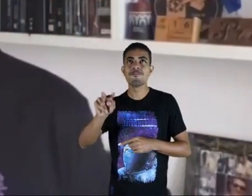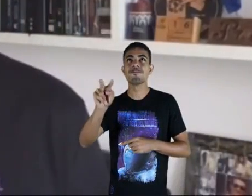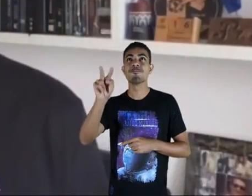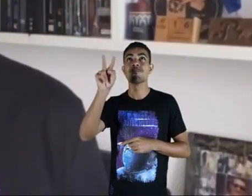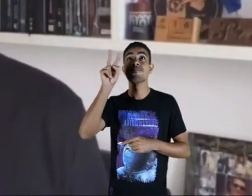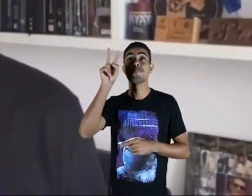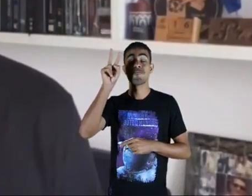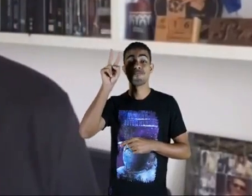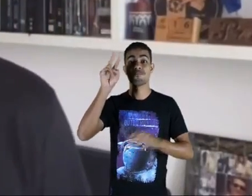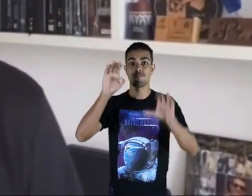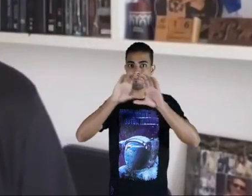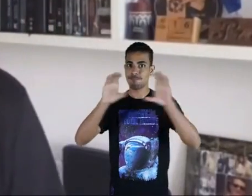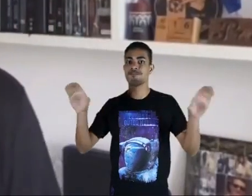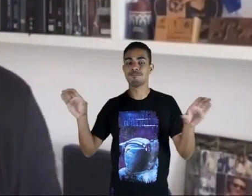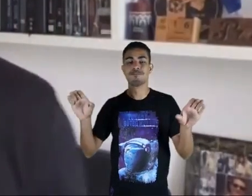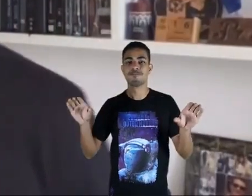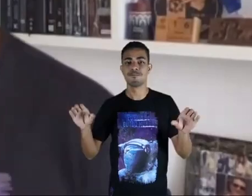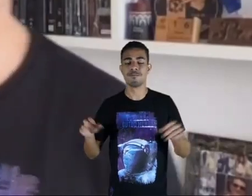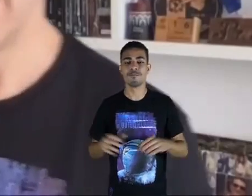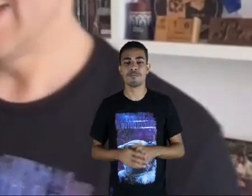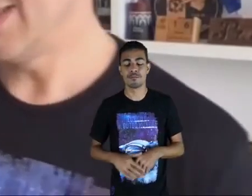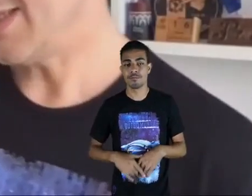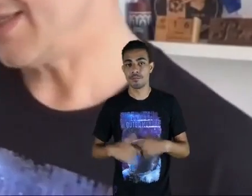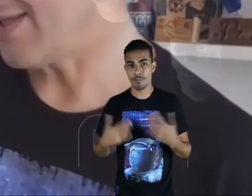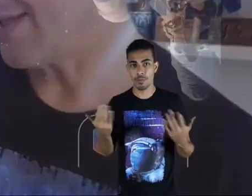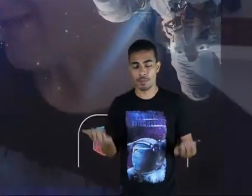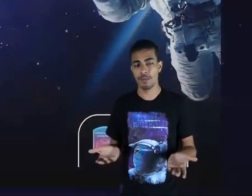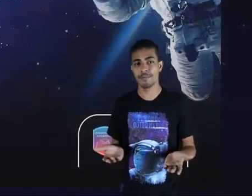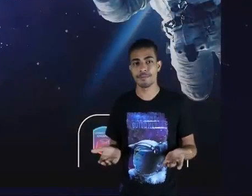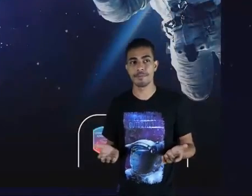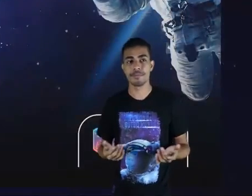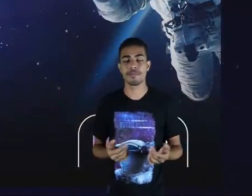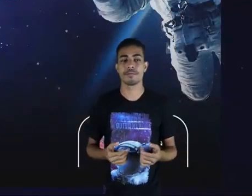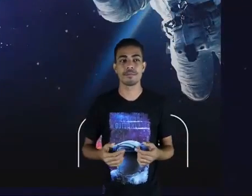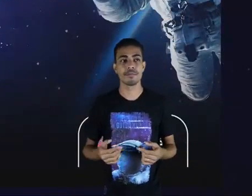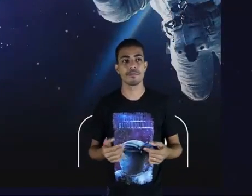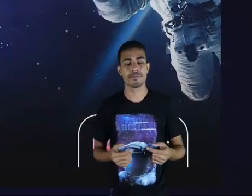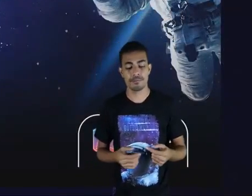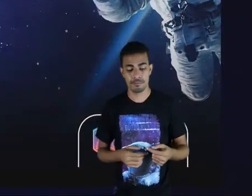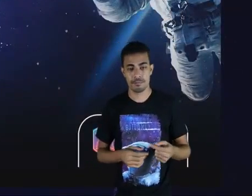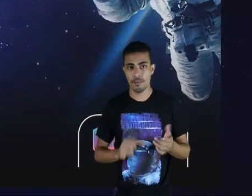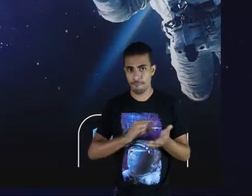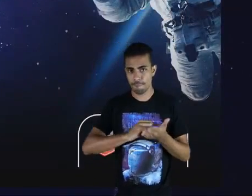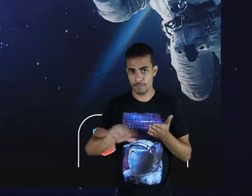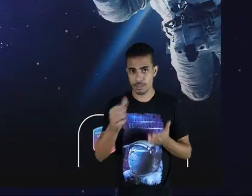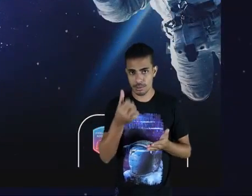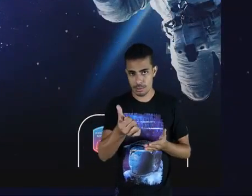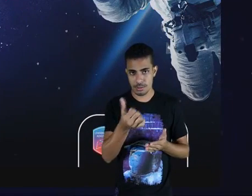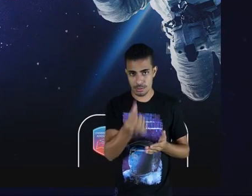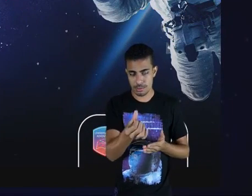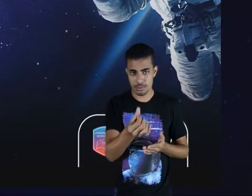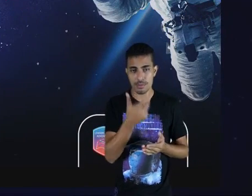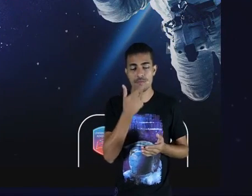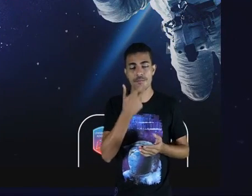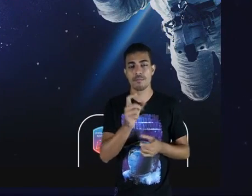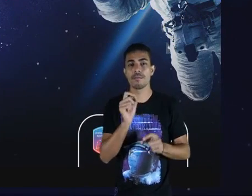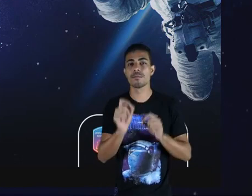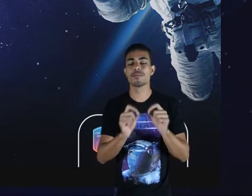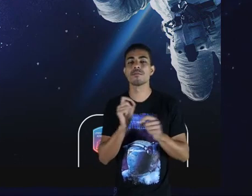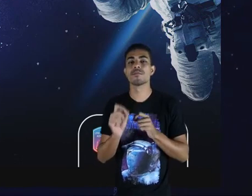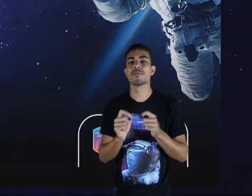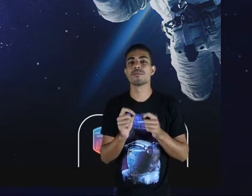no invisível. E o seguinte verso, que está no seguinte slide, versículo 16, ele diz